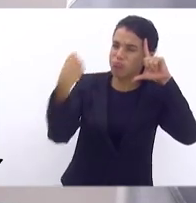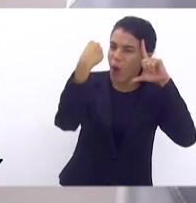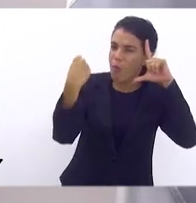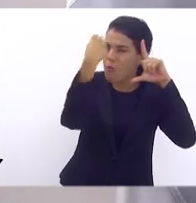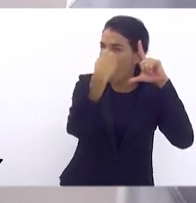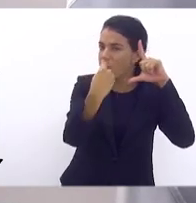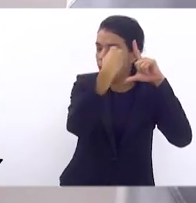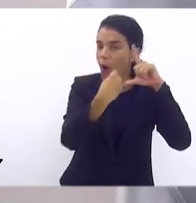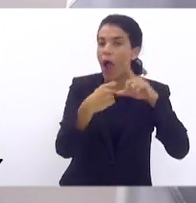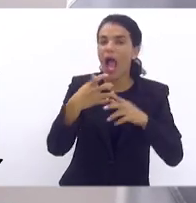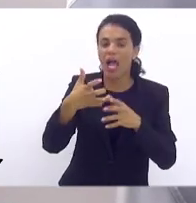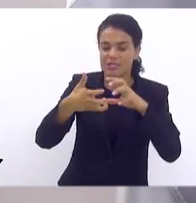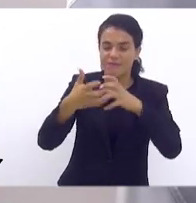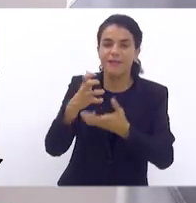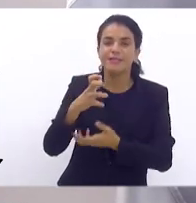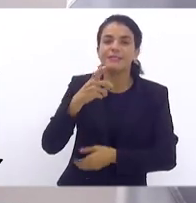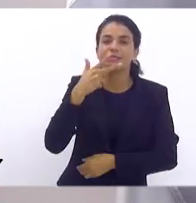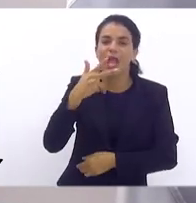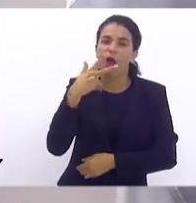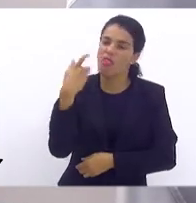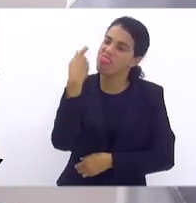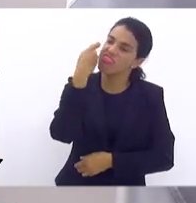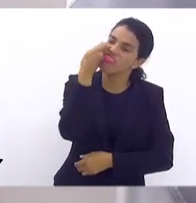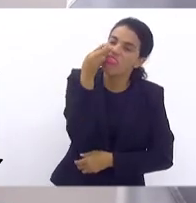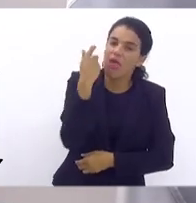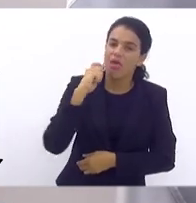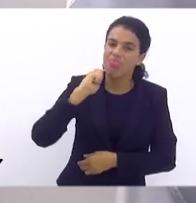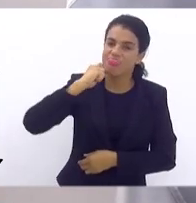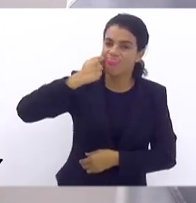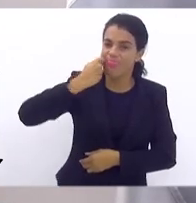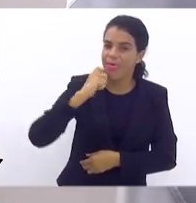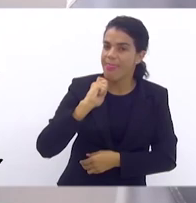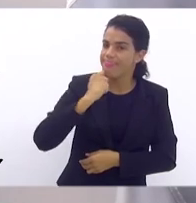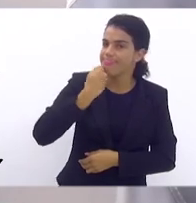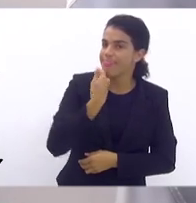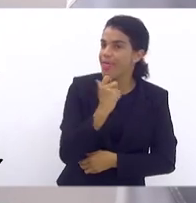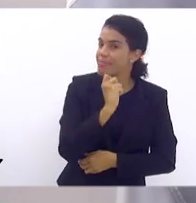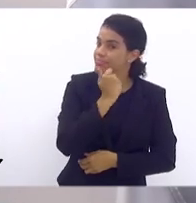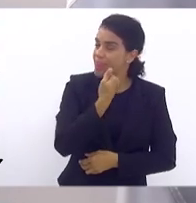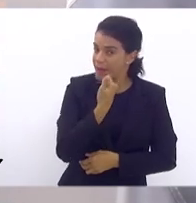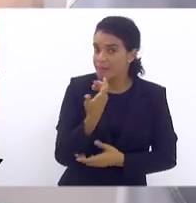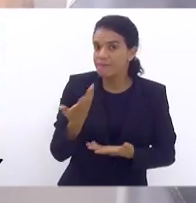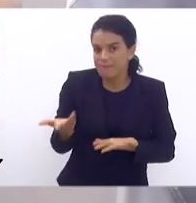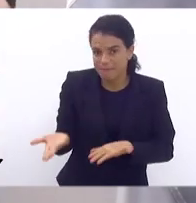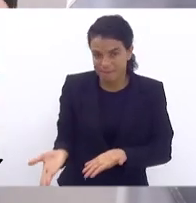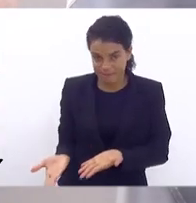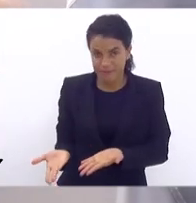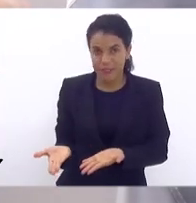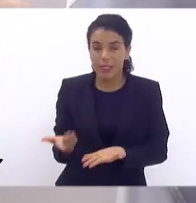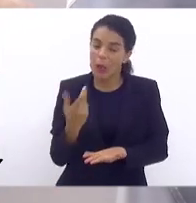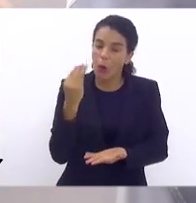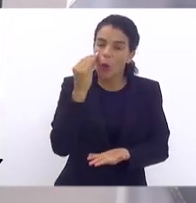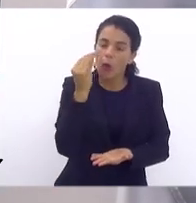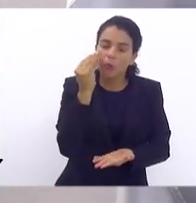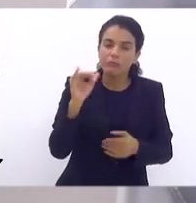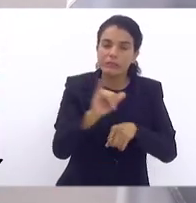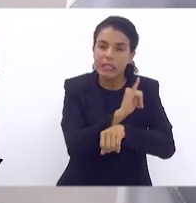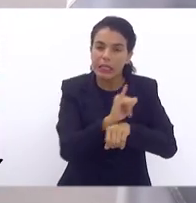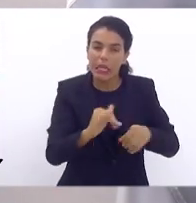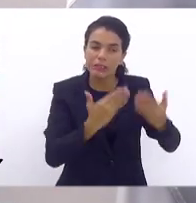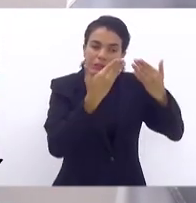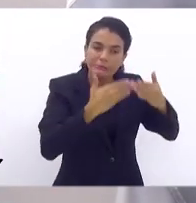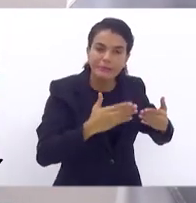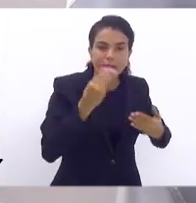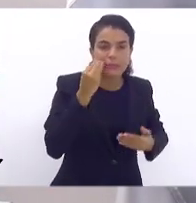usava uma língua de cigarro para deixar uma marca então como medida também compensatória digamos assim foi